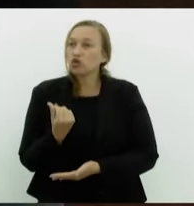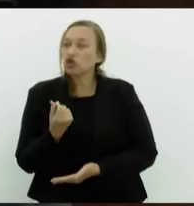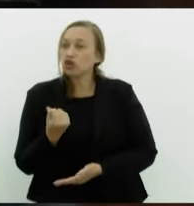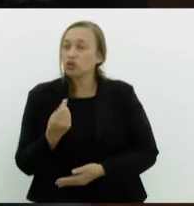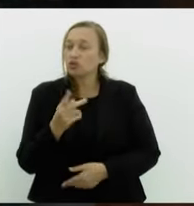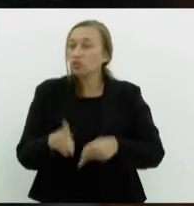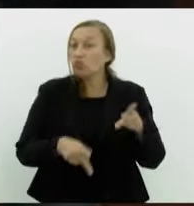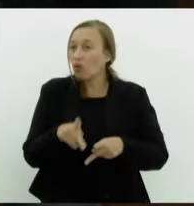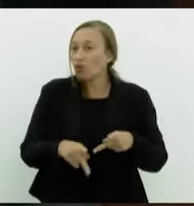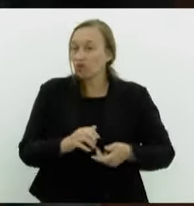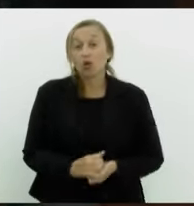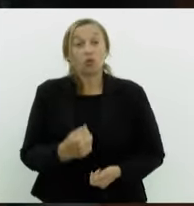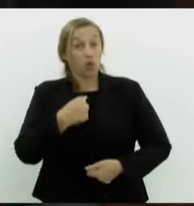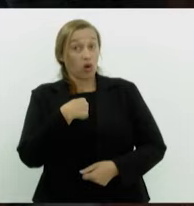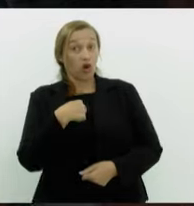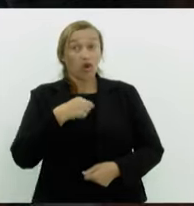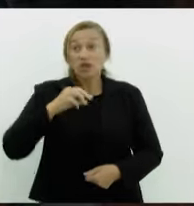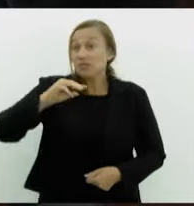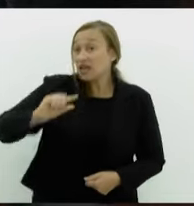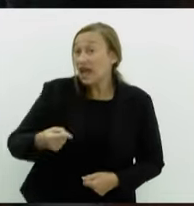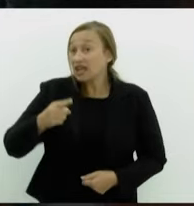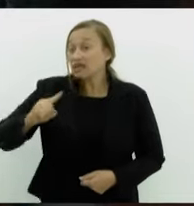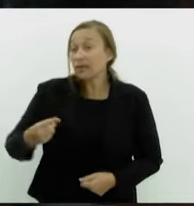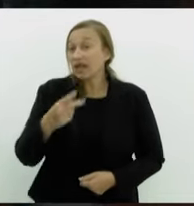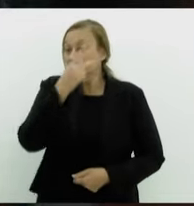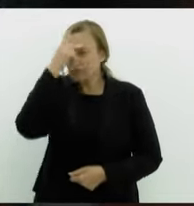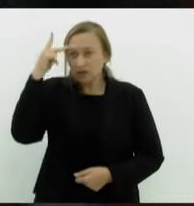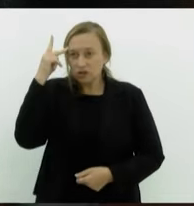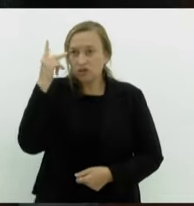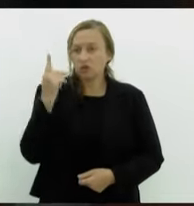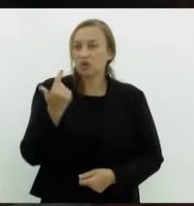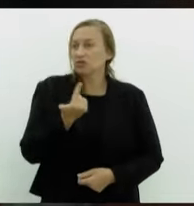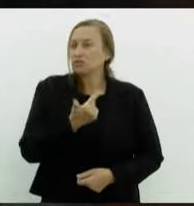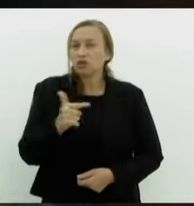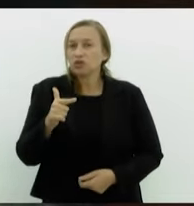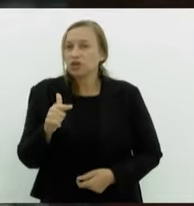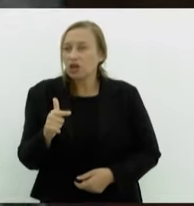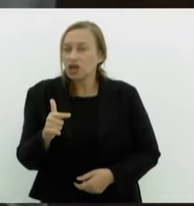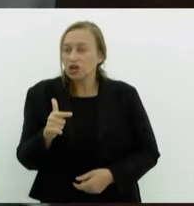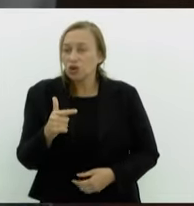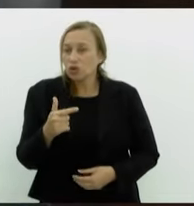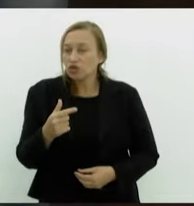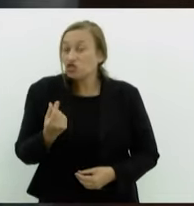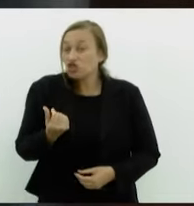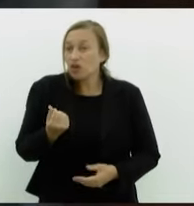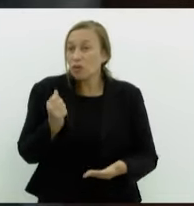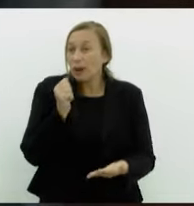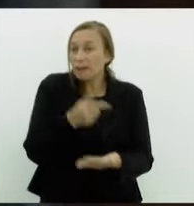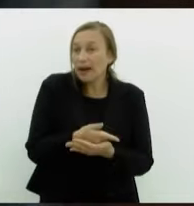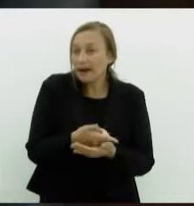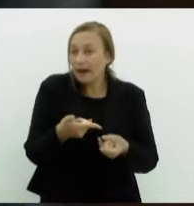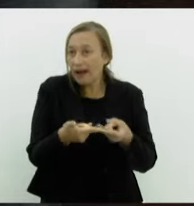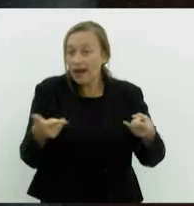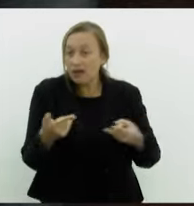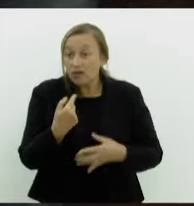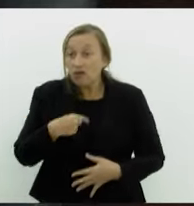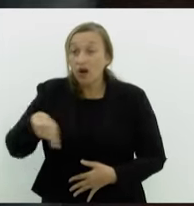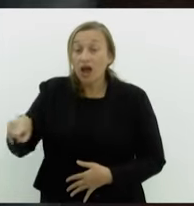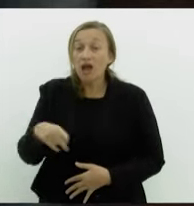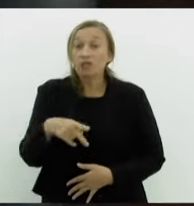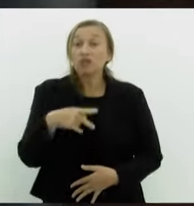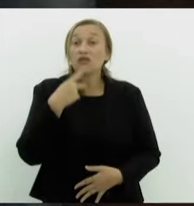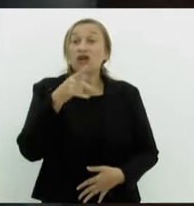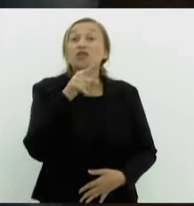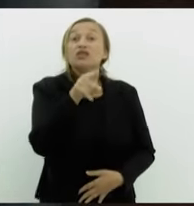E assim como eu, milhares e milhares de pessoas que talvez não tenham condições financeiras foram lá, e por isso que eu me dirijo a você,